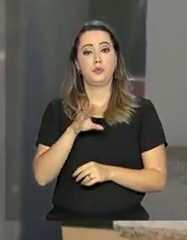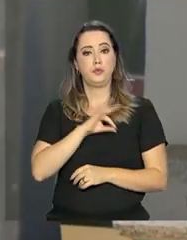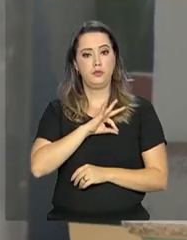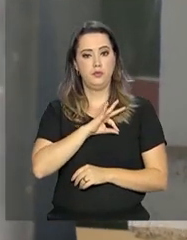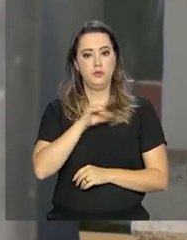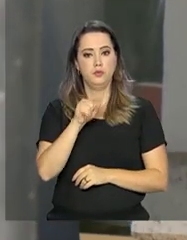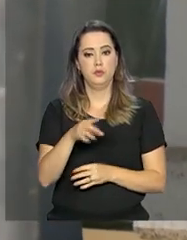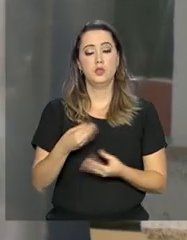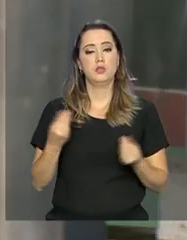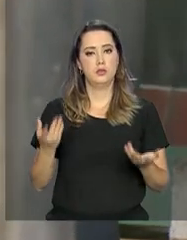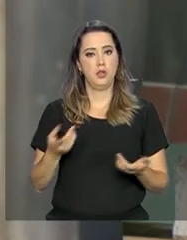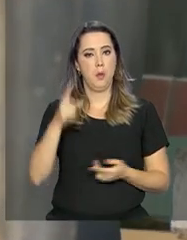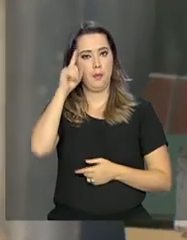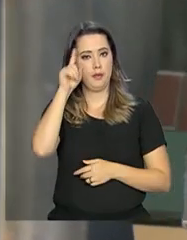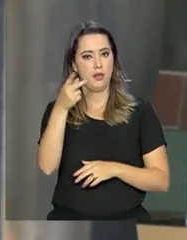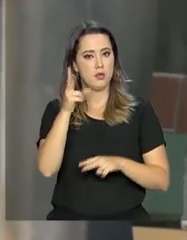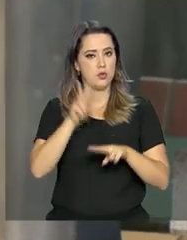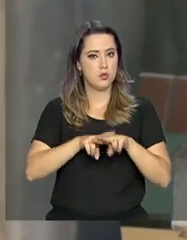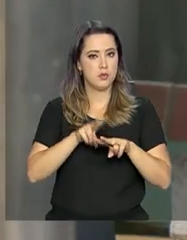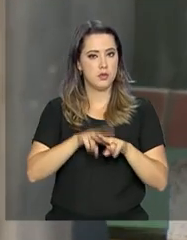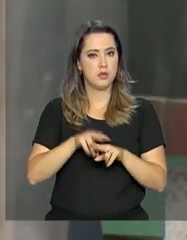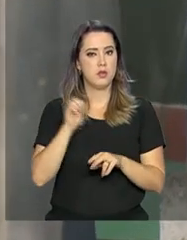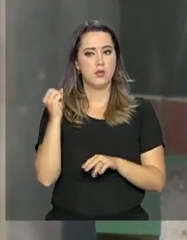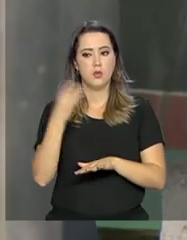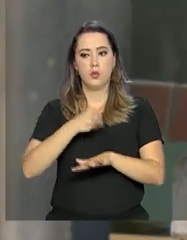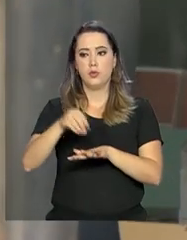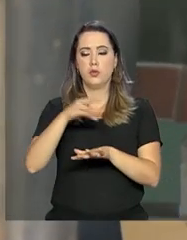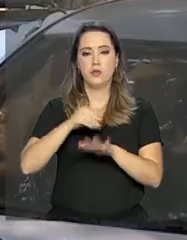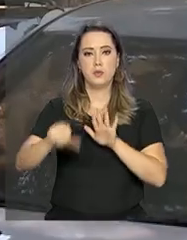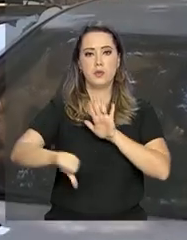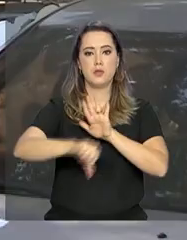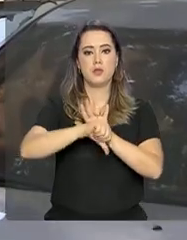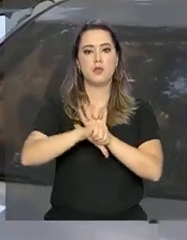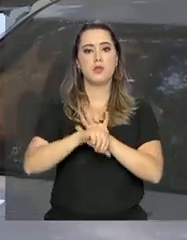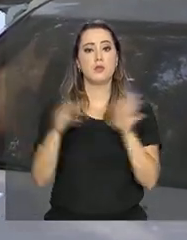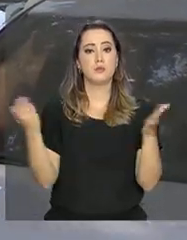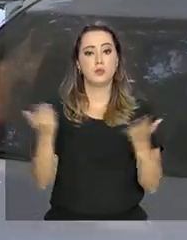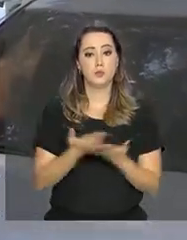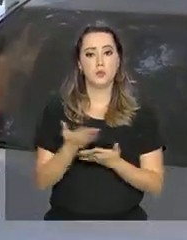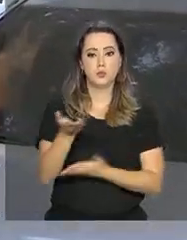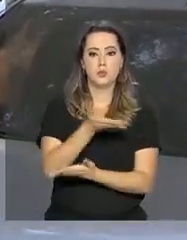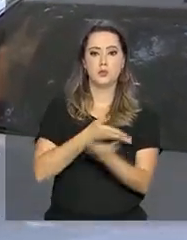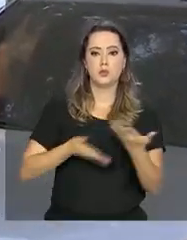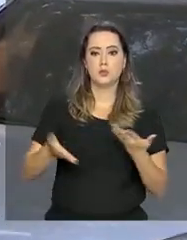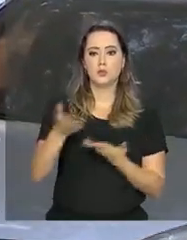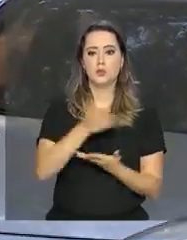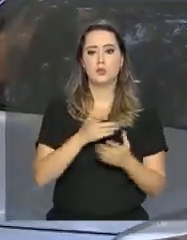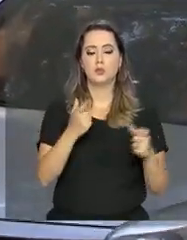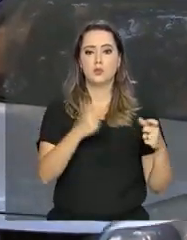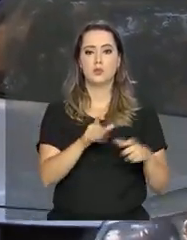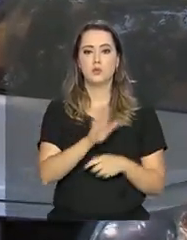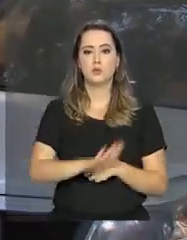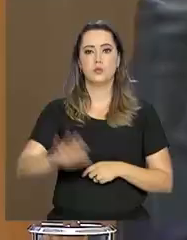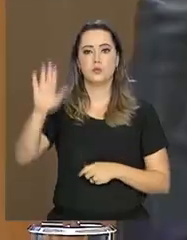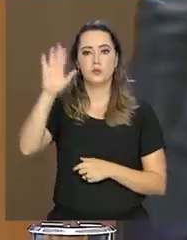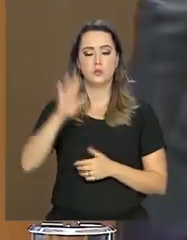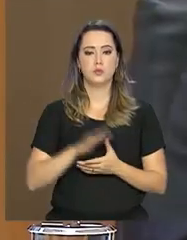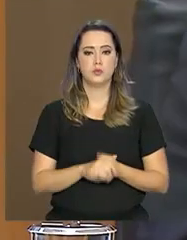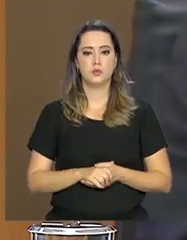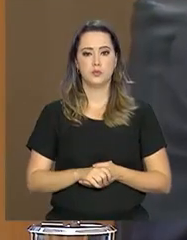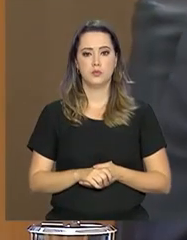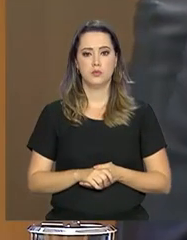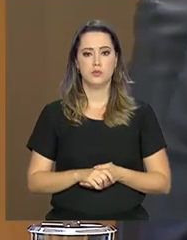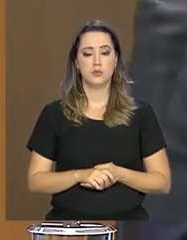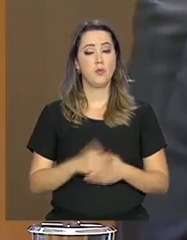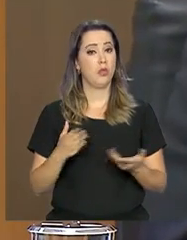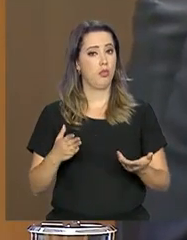isso mandados de prisão e informações sobre crimes passam a ser compartilhados nacionalmente estes